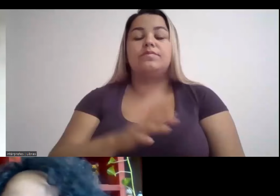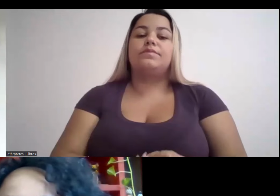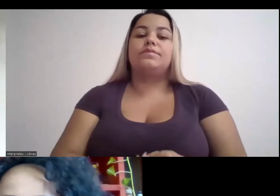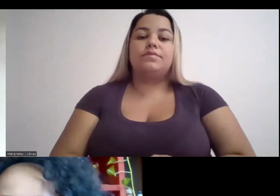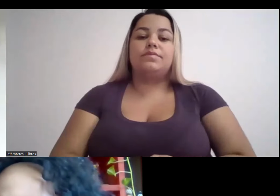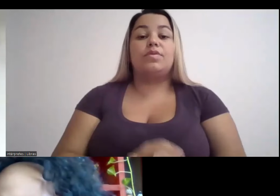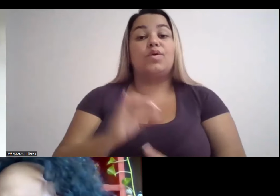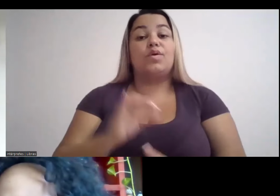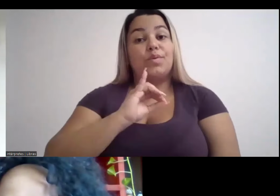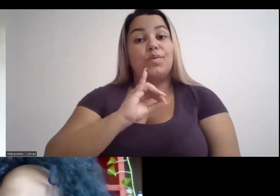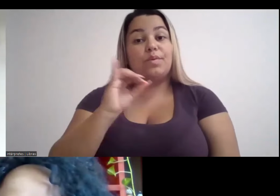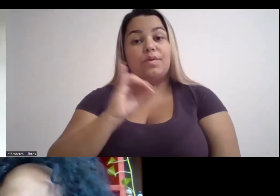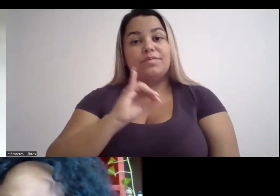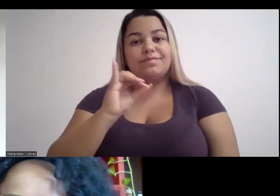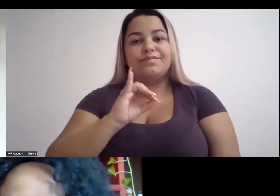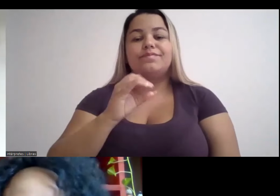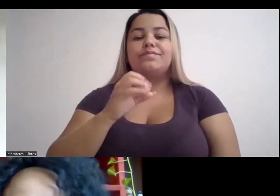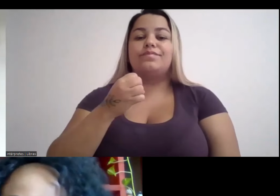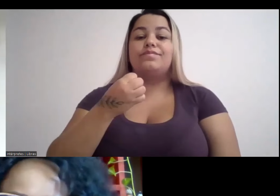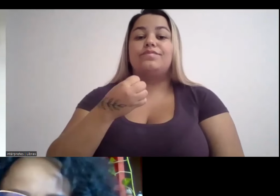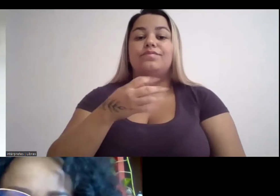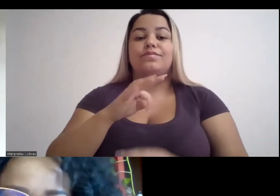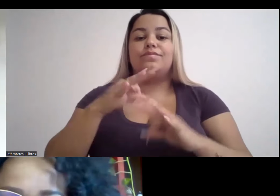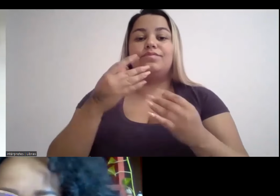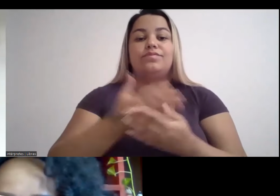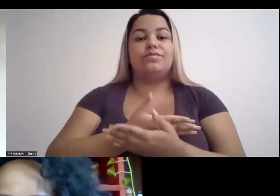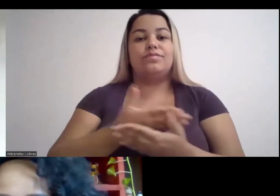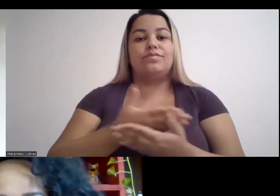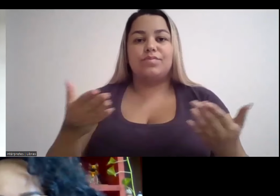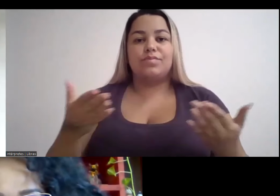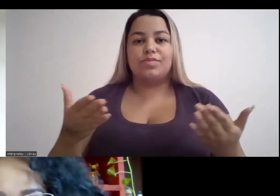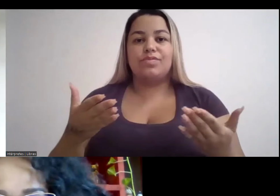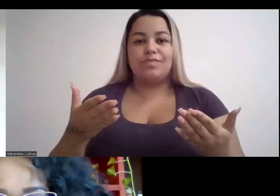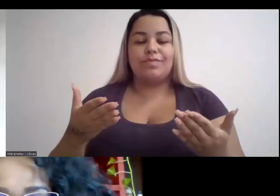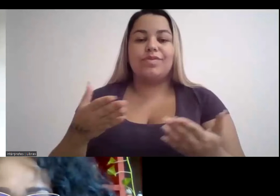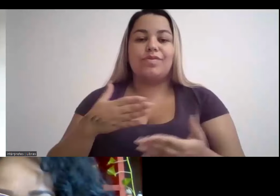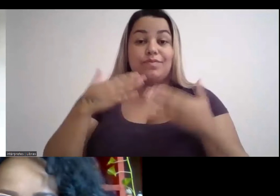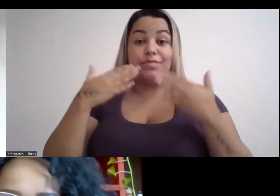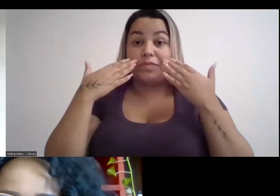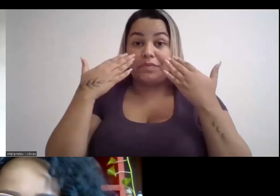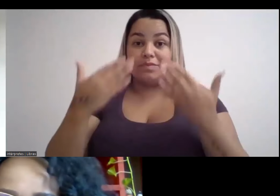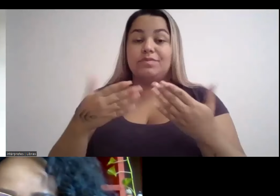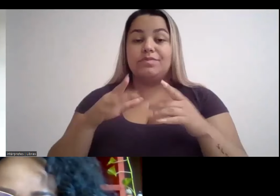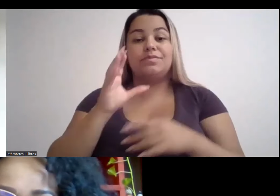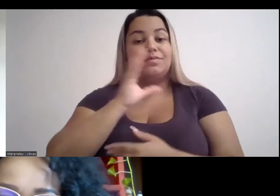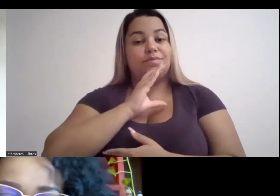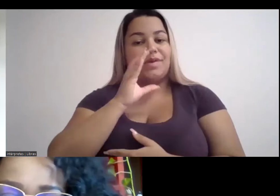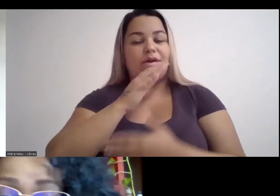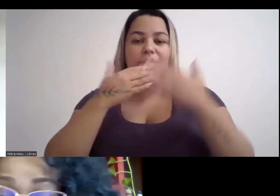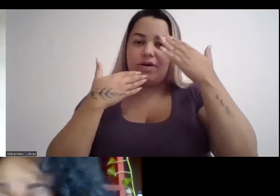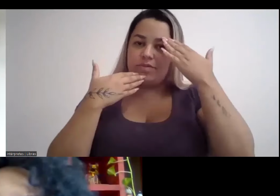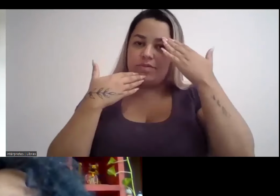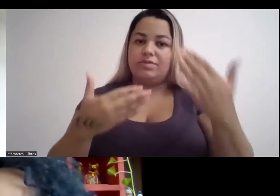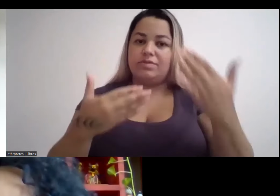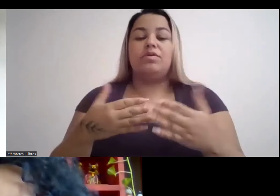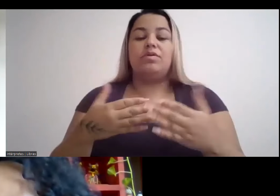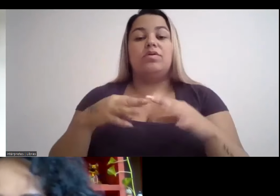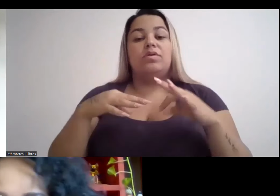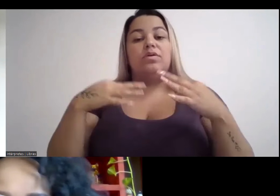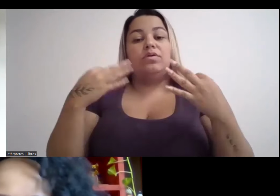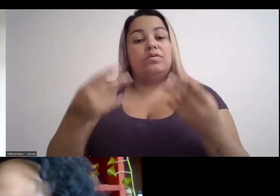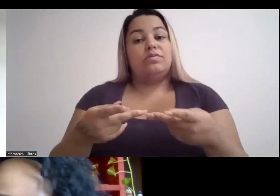Olá a todos, todas, todes. Calara, obrigada pela apresentação. Rapidamente também agradecendo ao